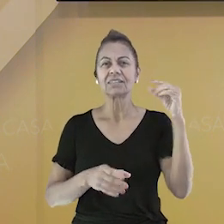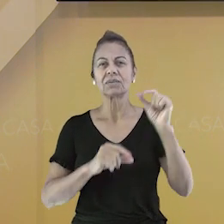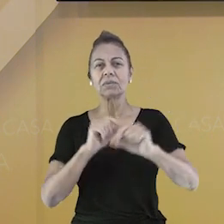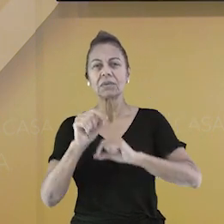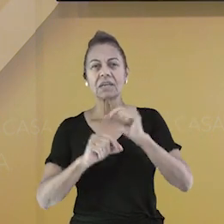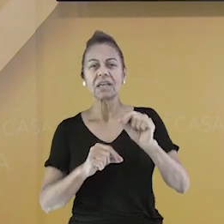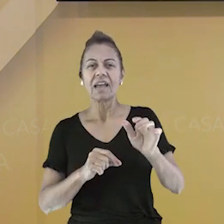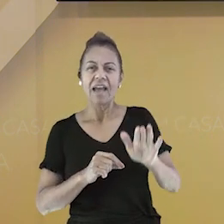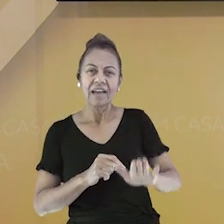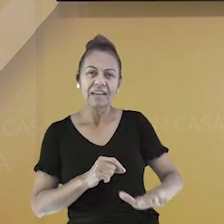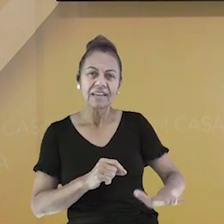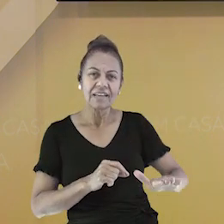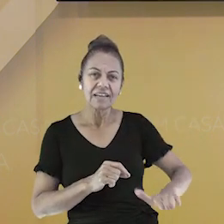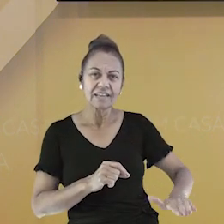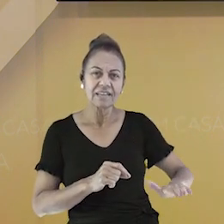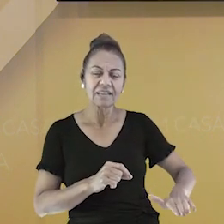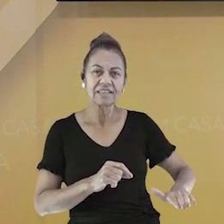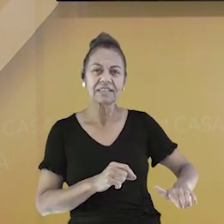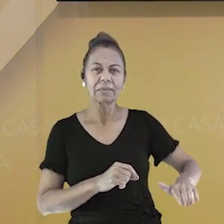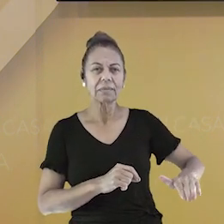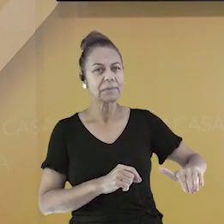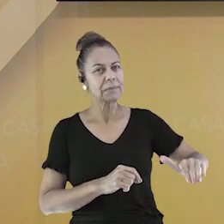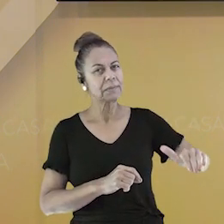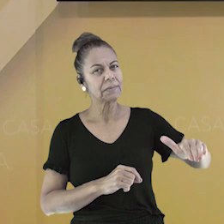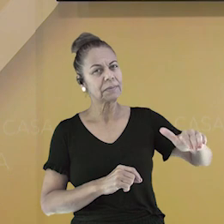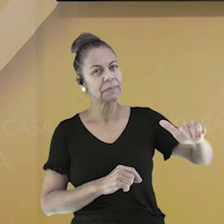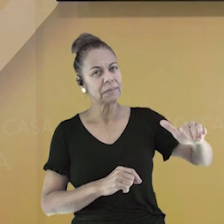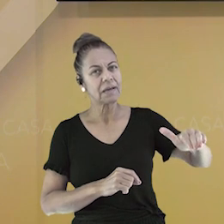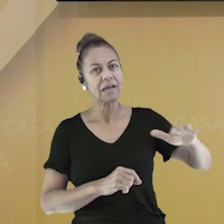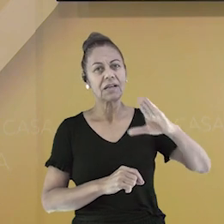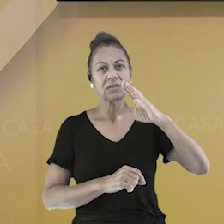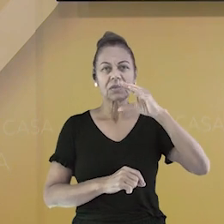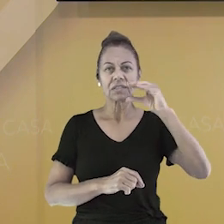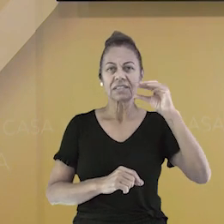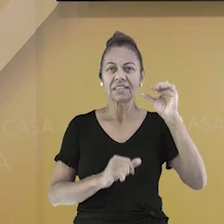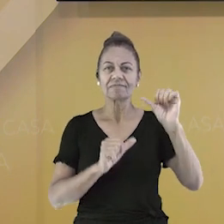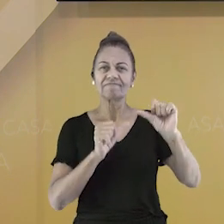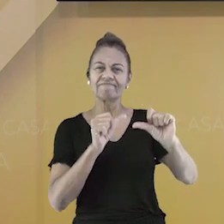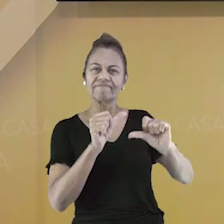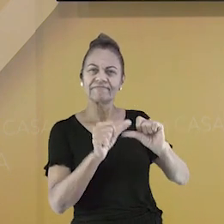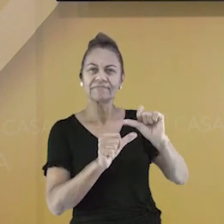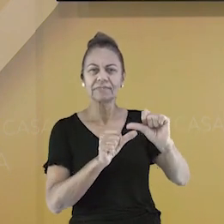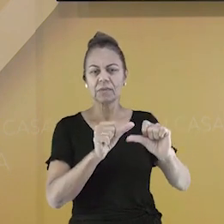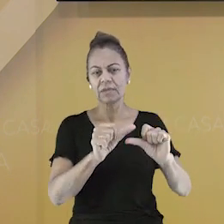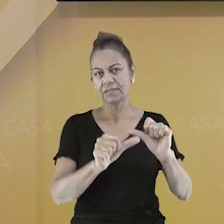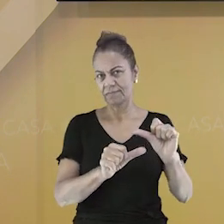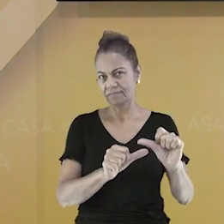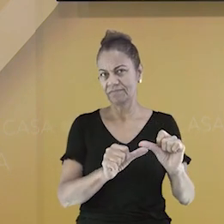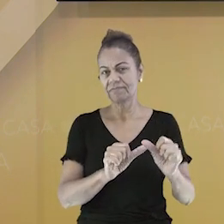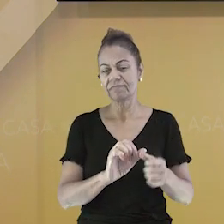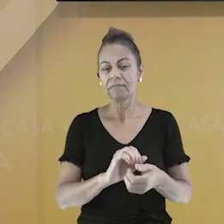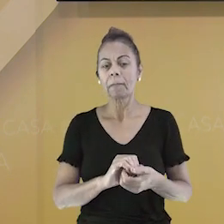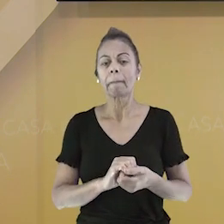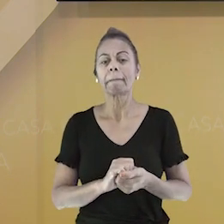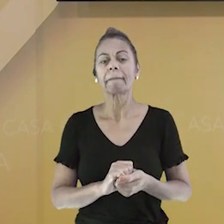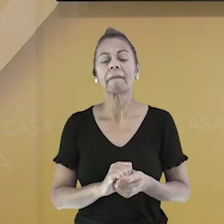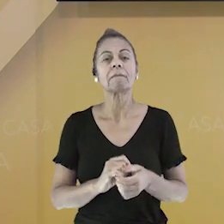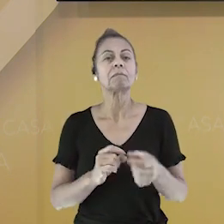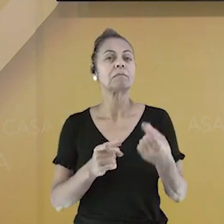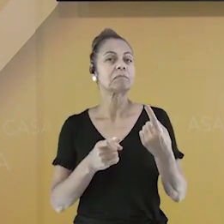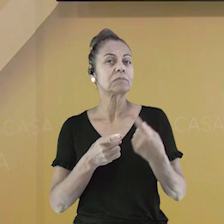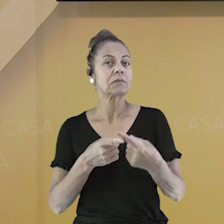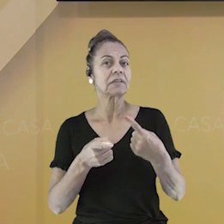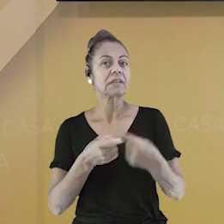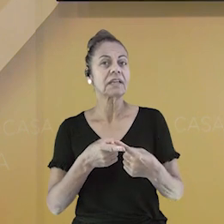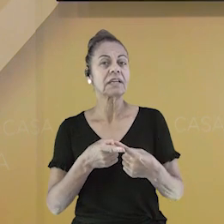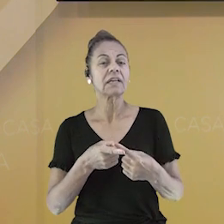que ocorre o princípio da transição da condição de criança para a condição de jovem adulto. Se isso parece simples de alguma maneira,